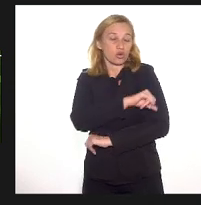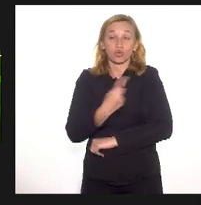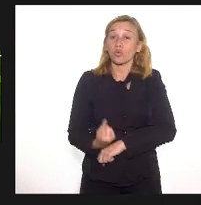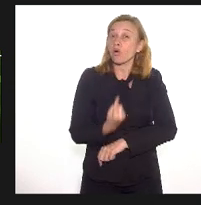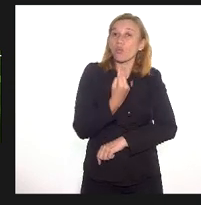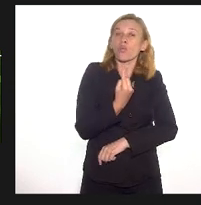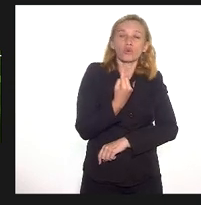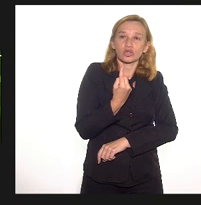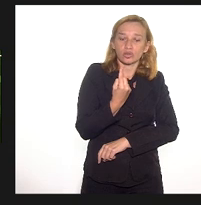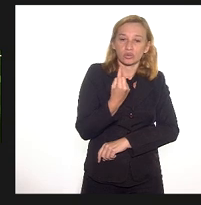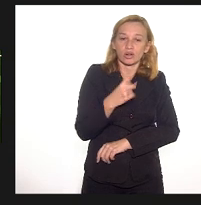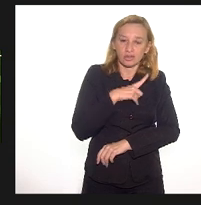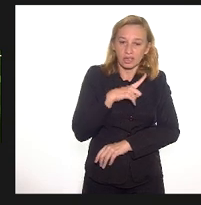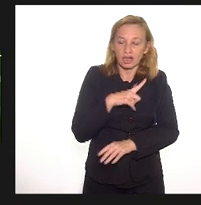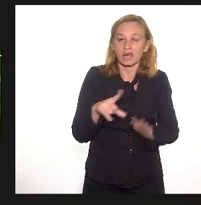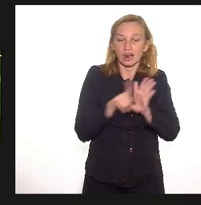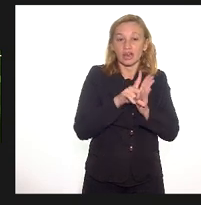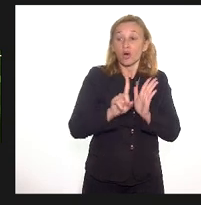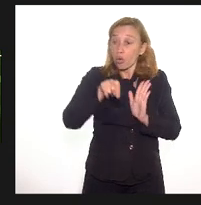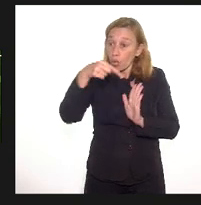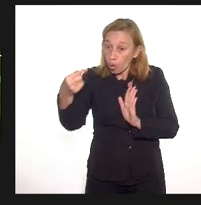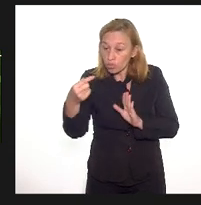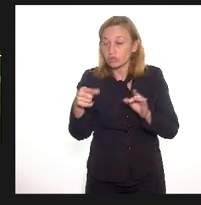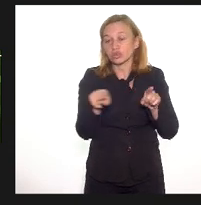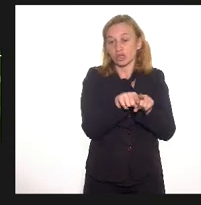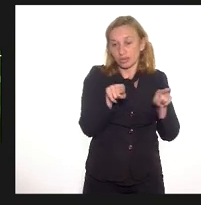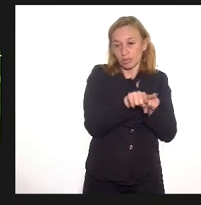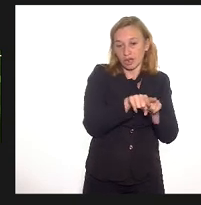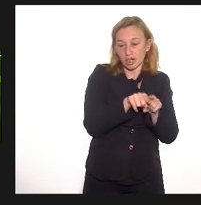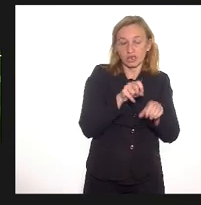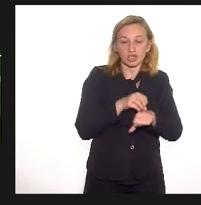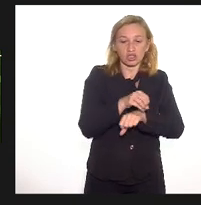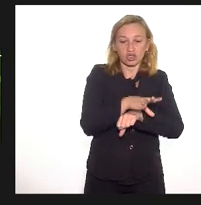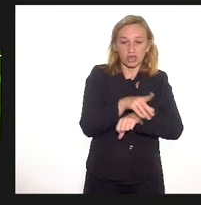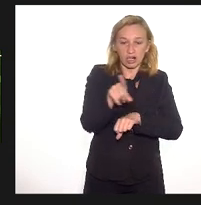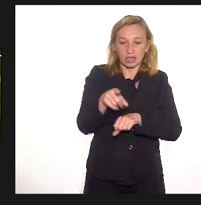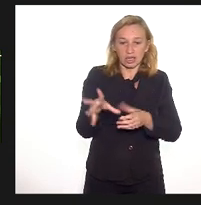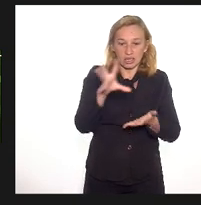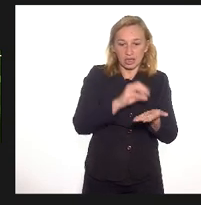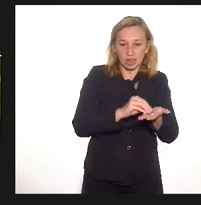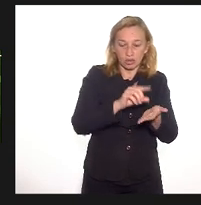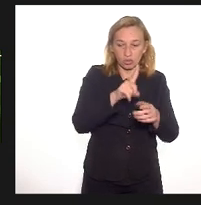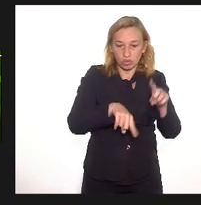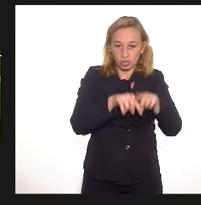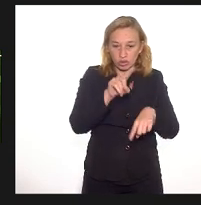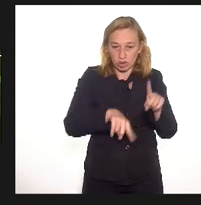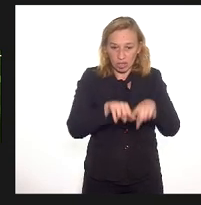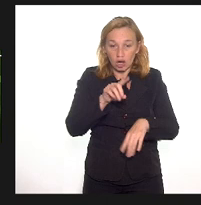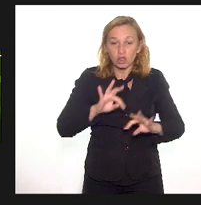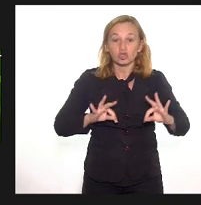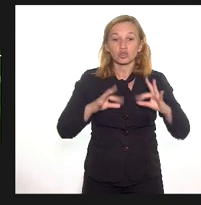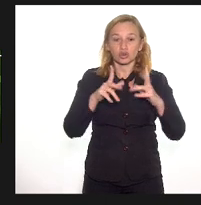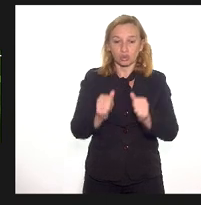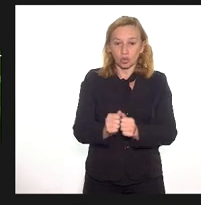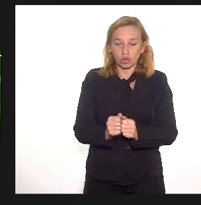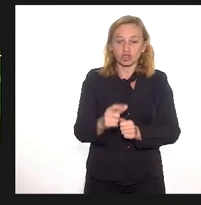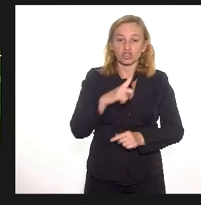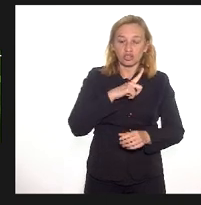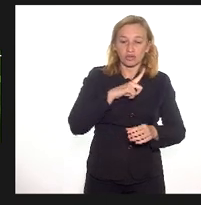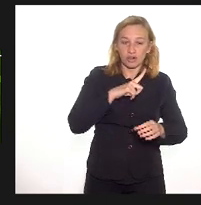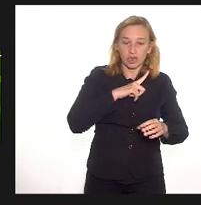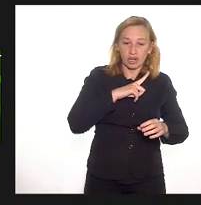a editar essas leis, tiveram outras que estão aqui indicadas no material, elas todas enfrentaram